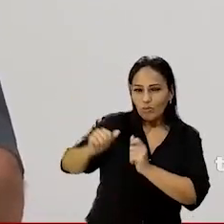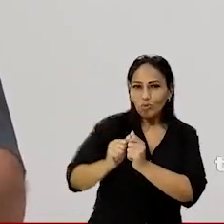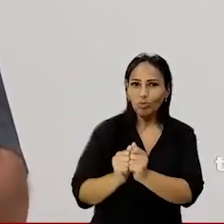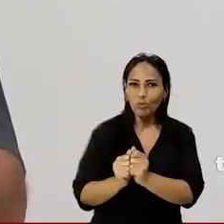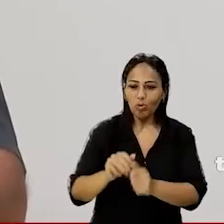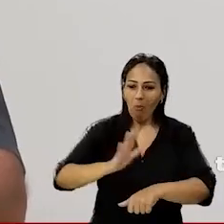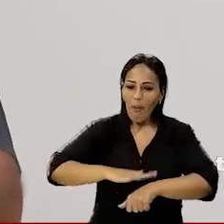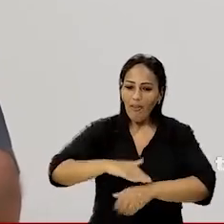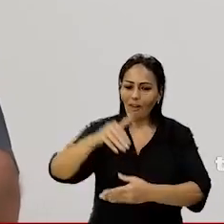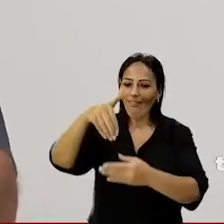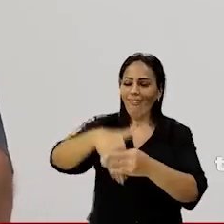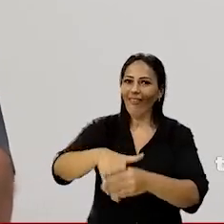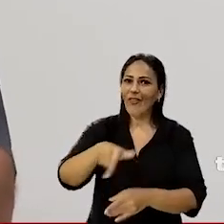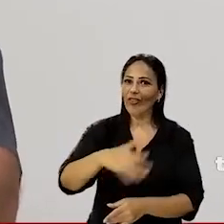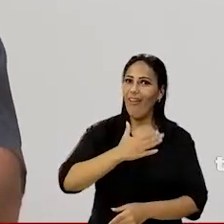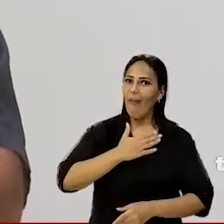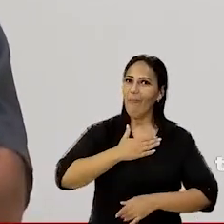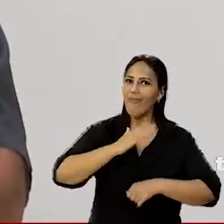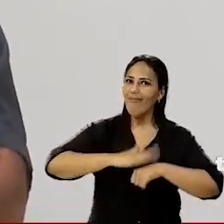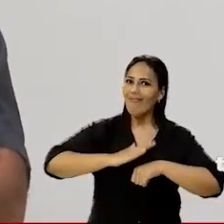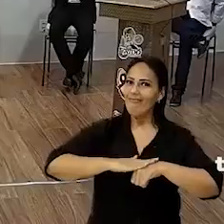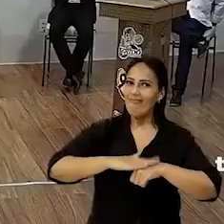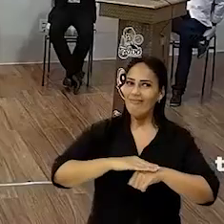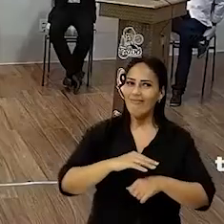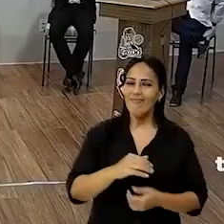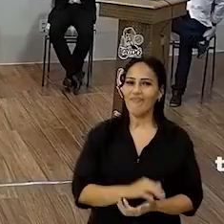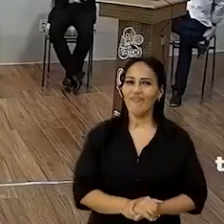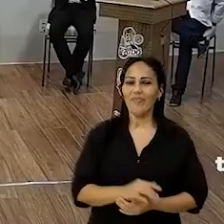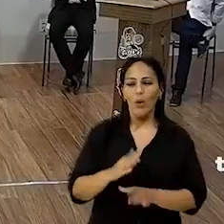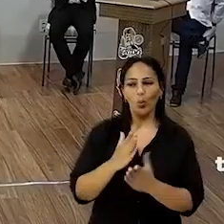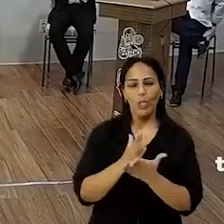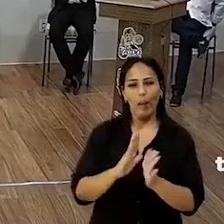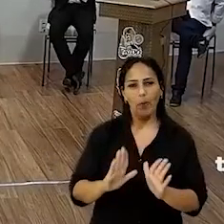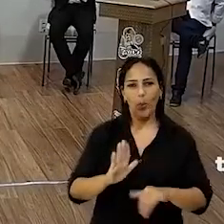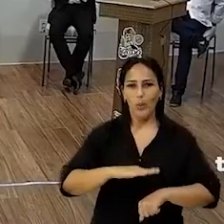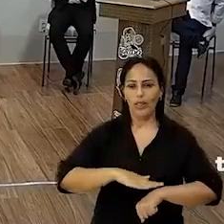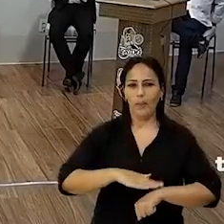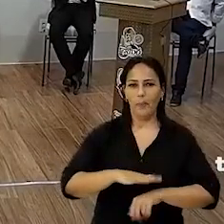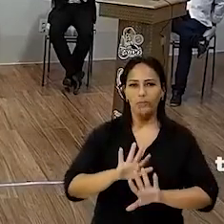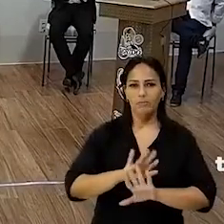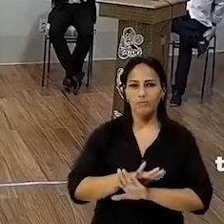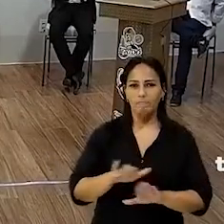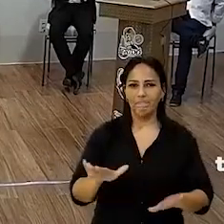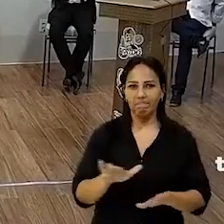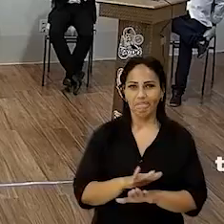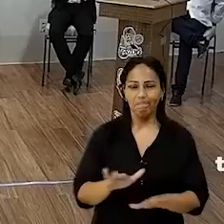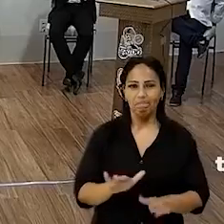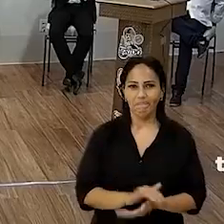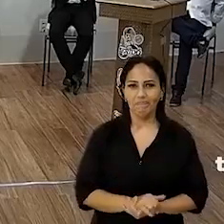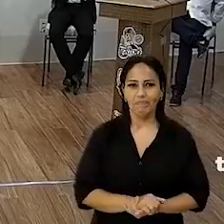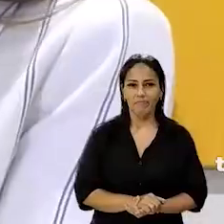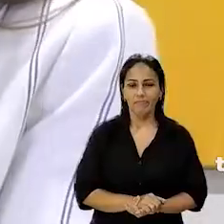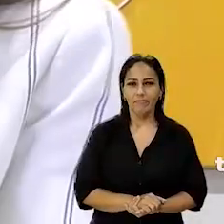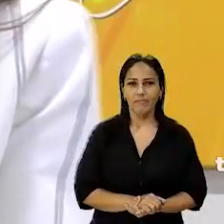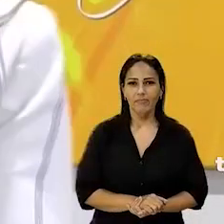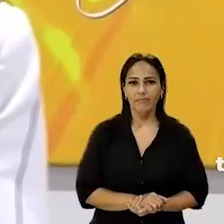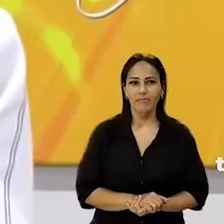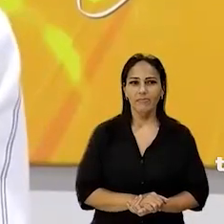lá na Obrigada, hora da candidato. Urna. Candidato, vote. Candidato, seu tempo esgotou, por favor. Candidato, por